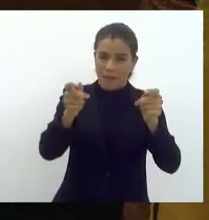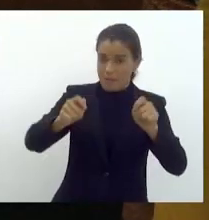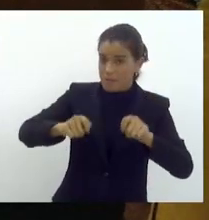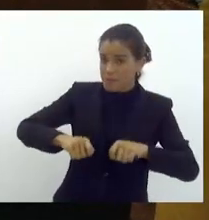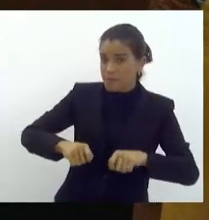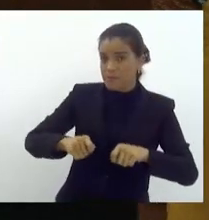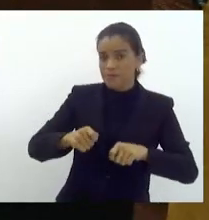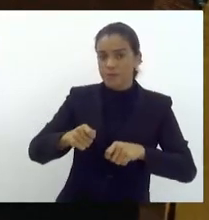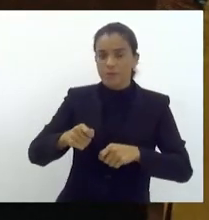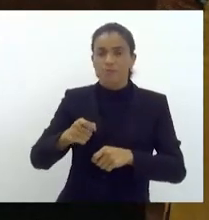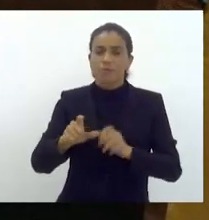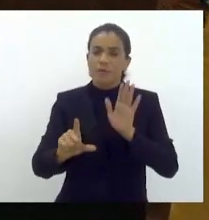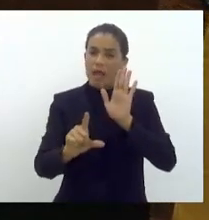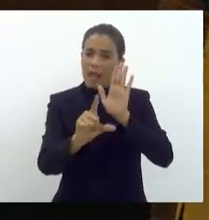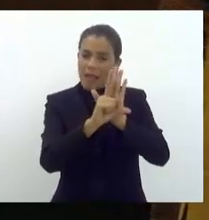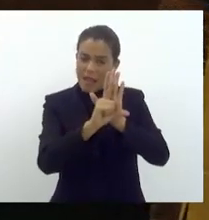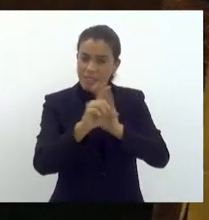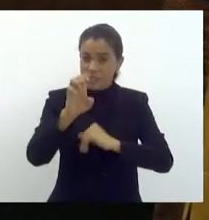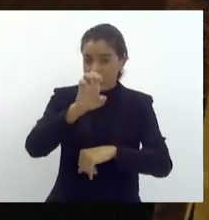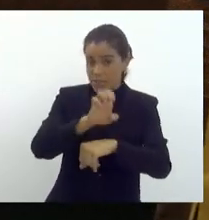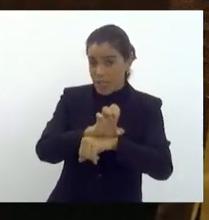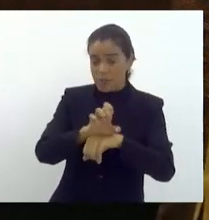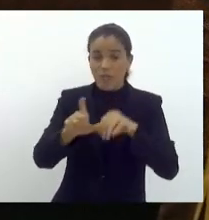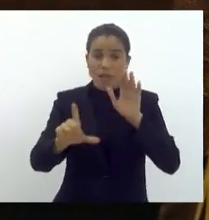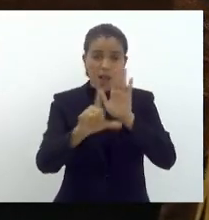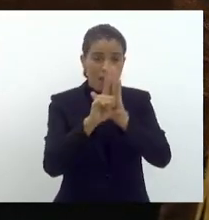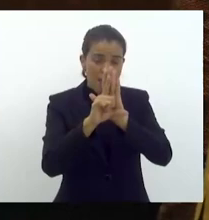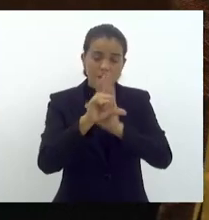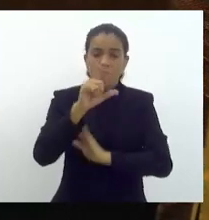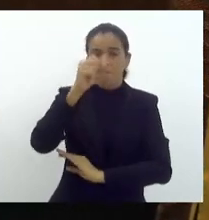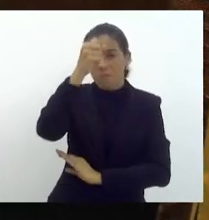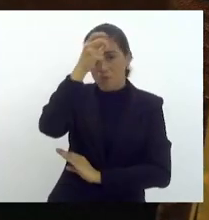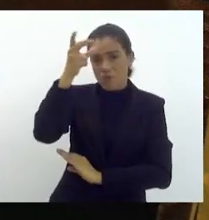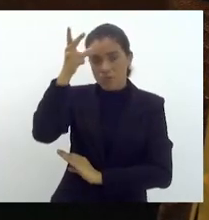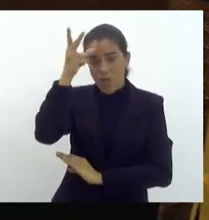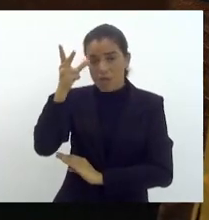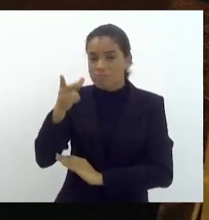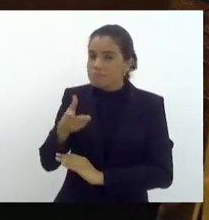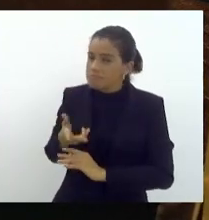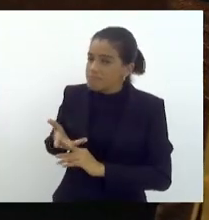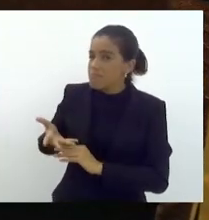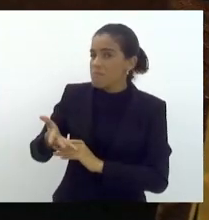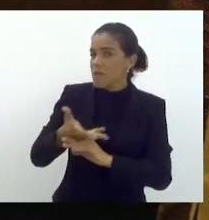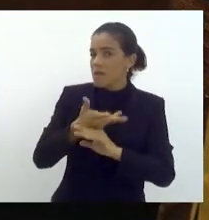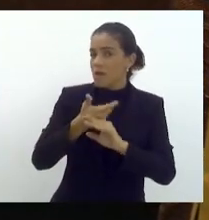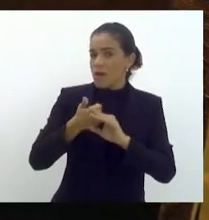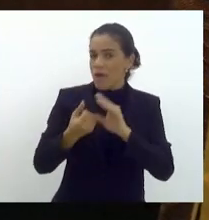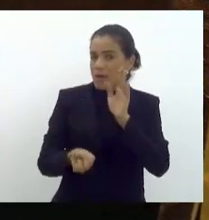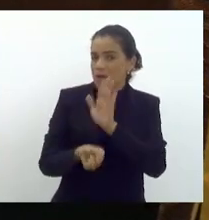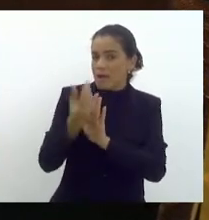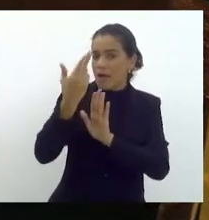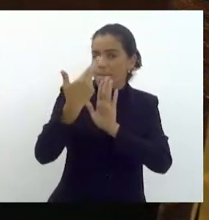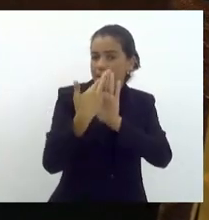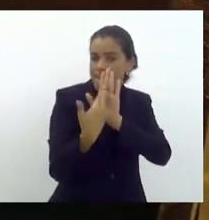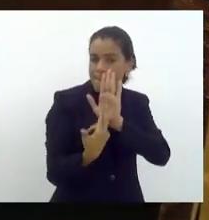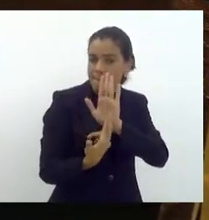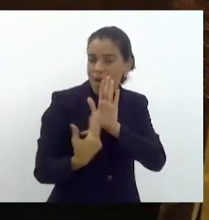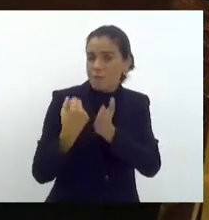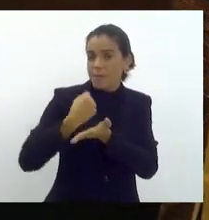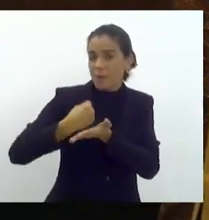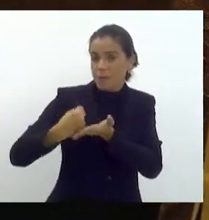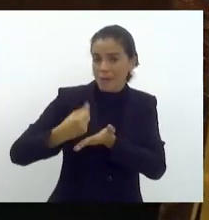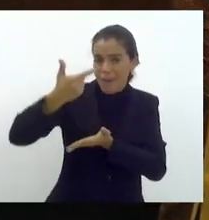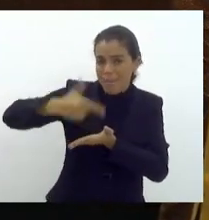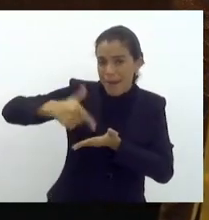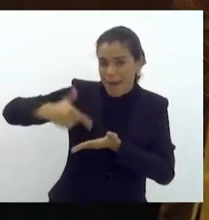através de legislações estaduais e municipais melhorar os critérios criar um ambiente para contratação de